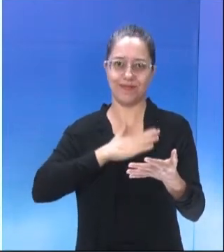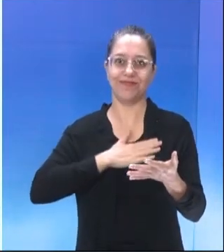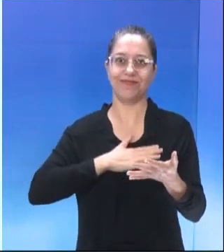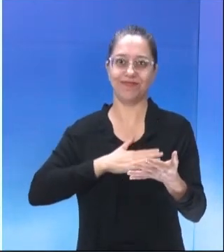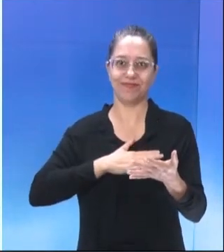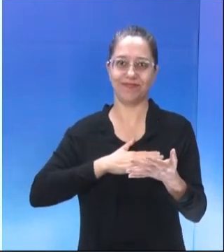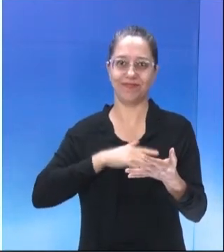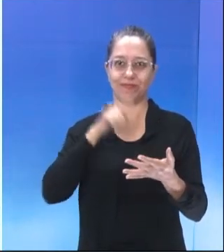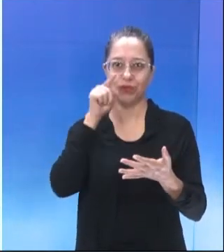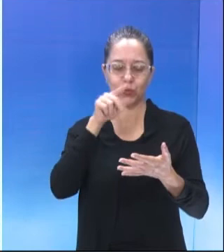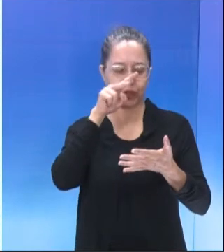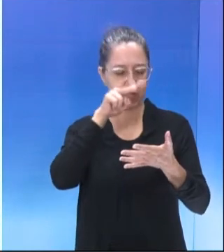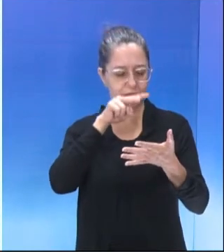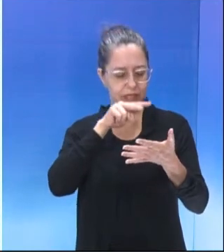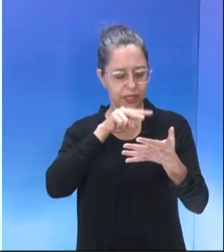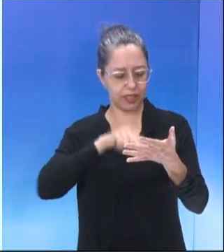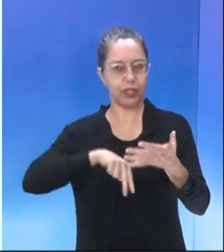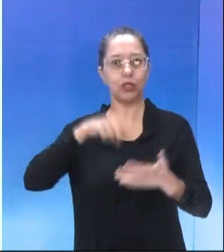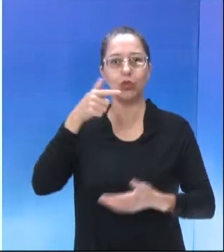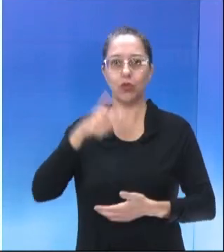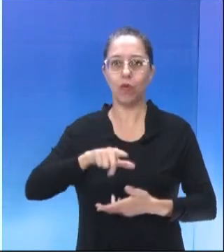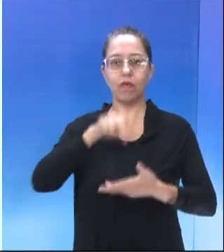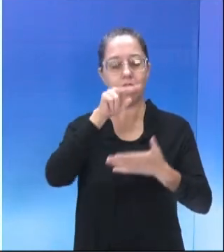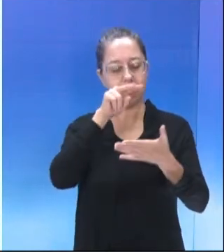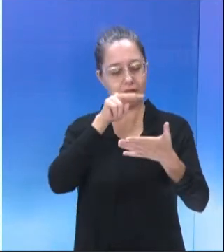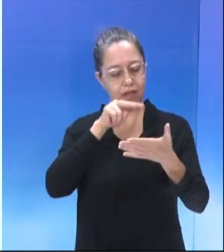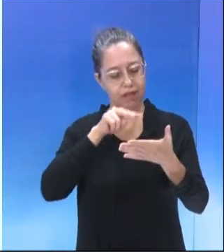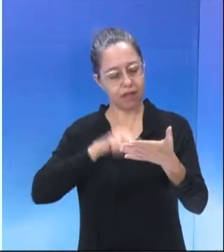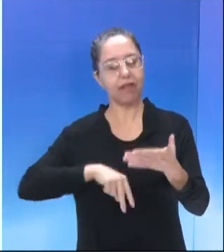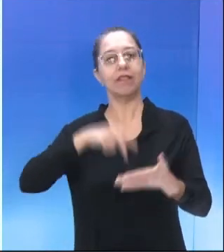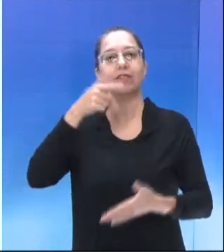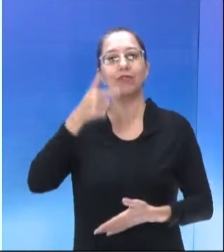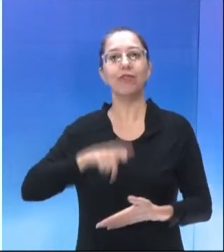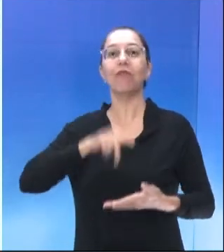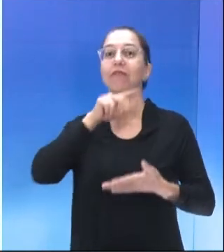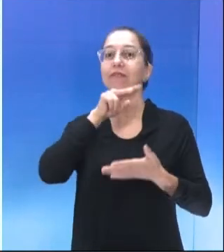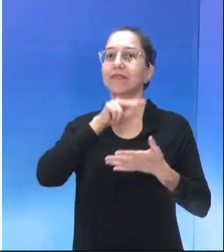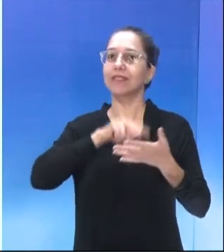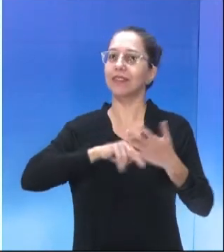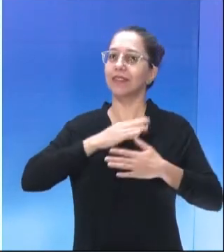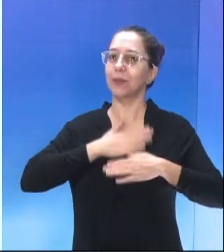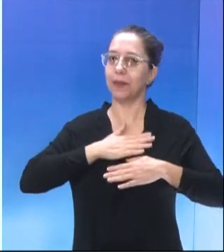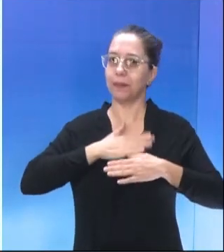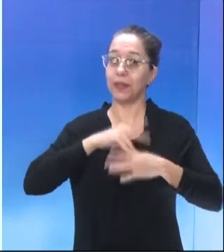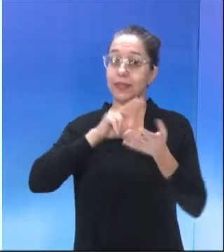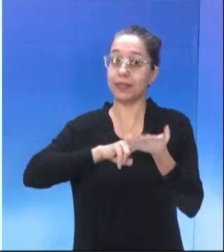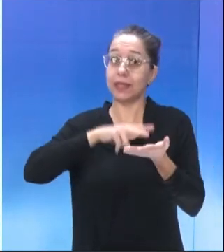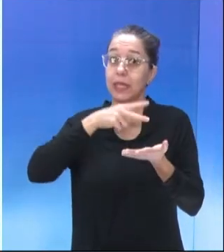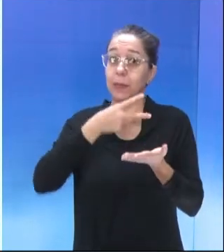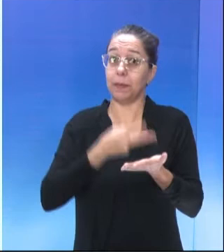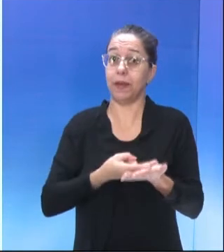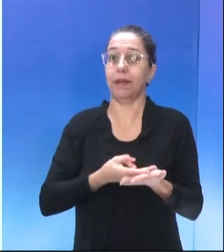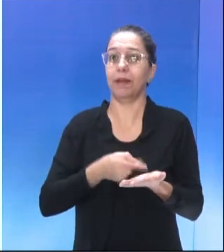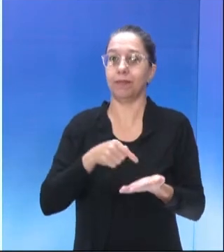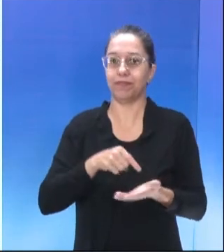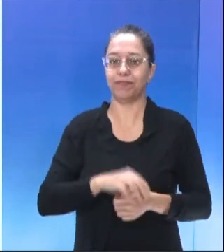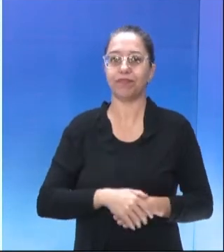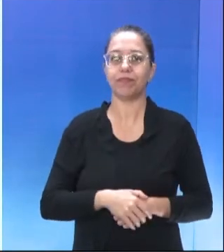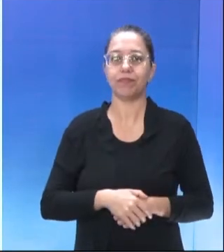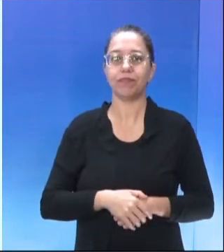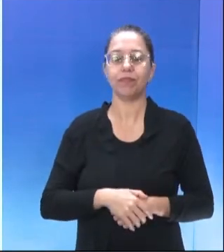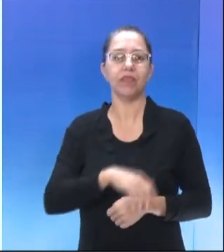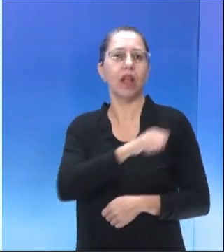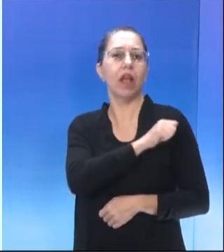vai ficar muito mais fácil, muito mais tranquilo. Então, é importante aqui também o estudante saber o que